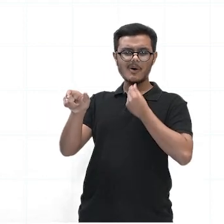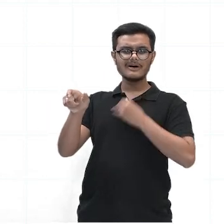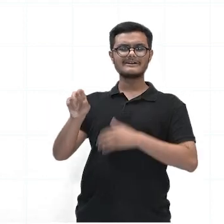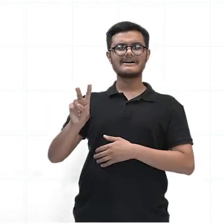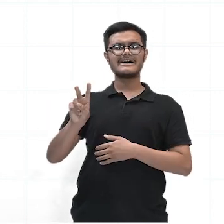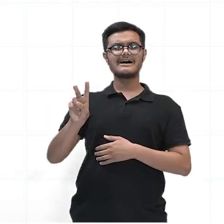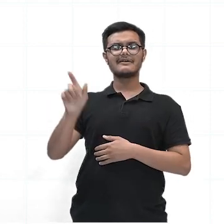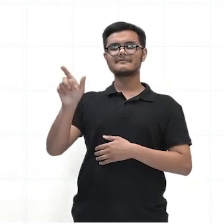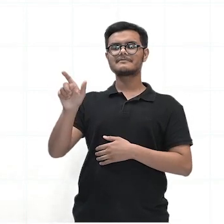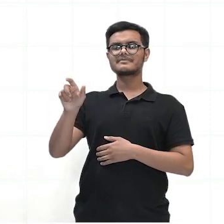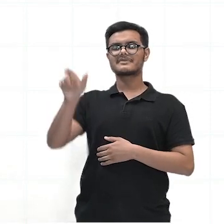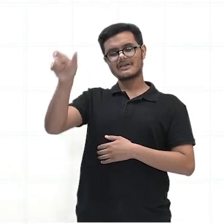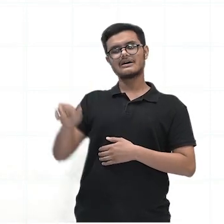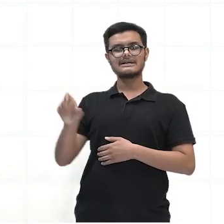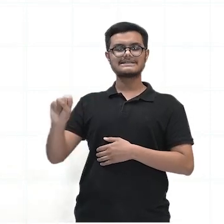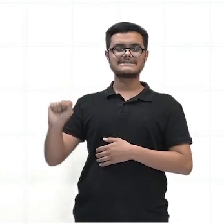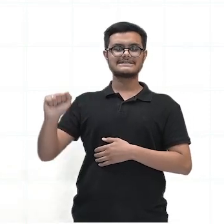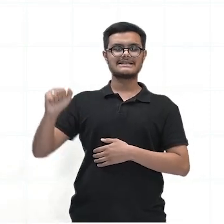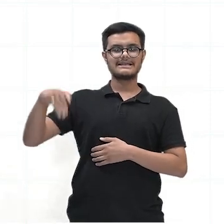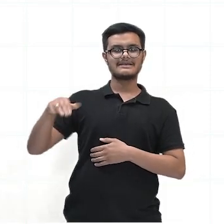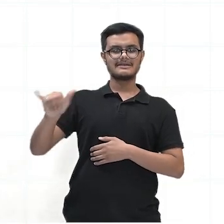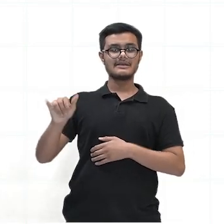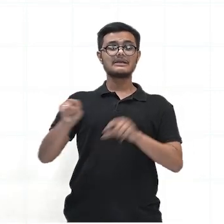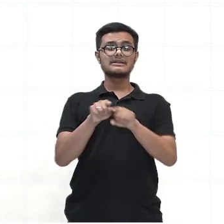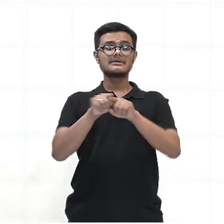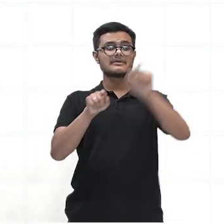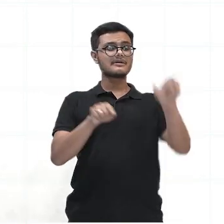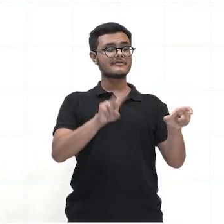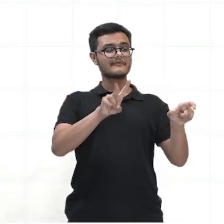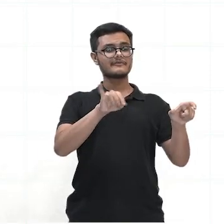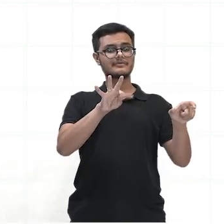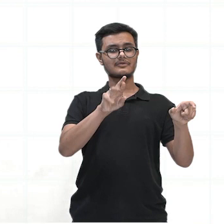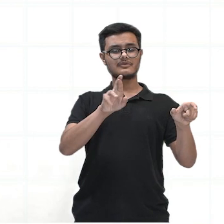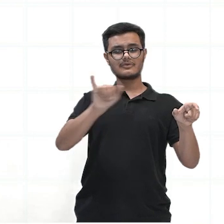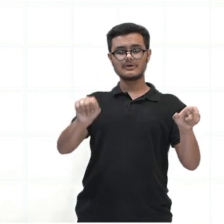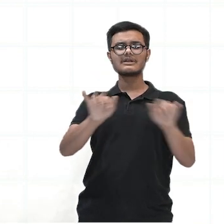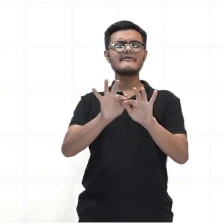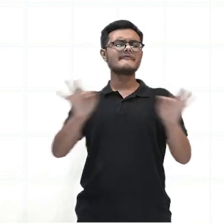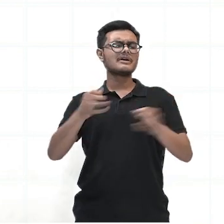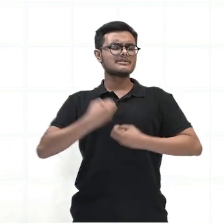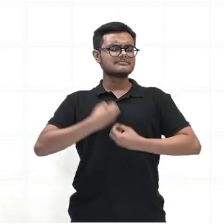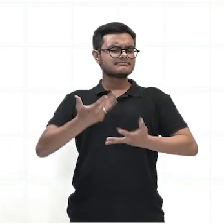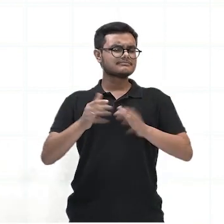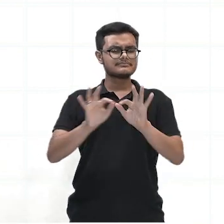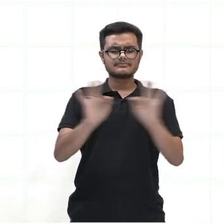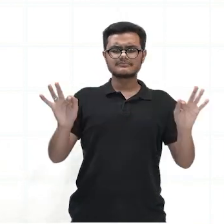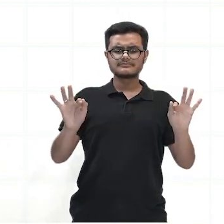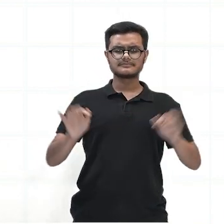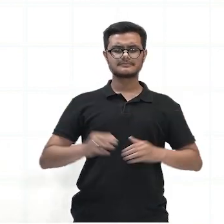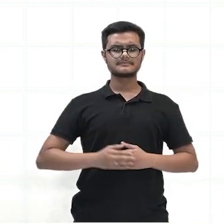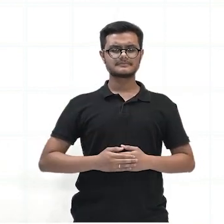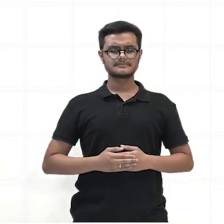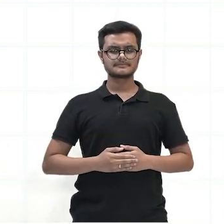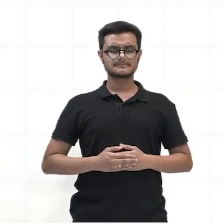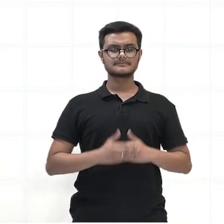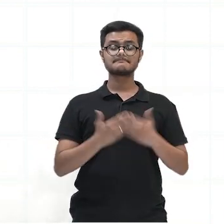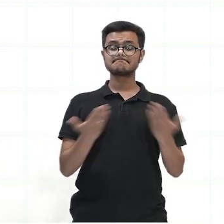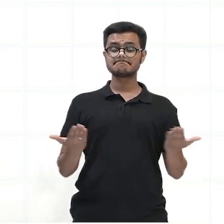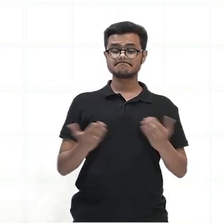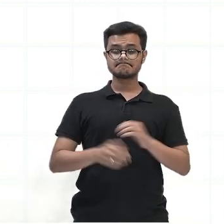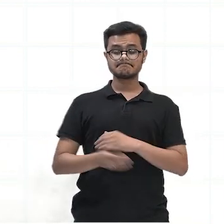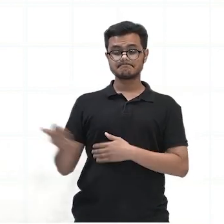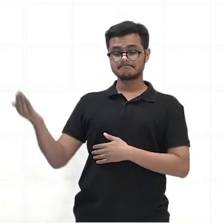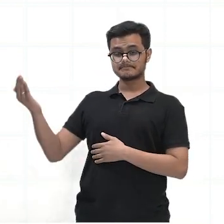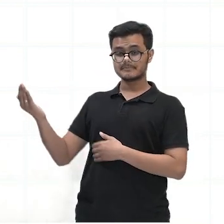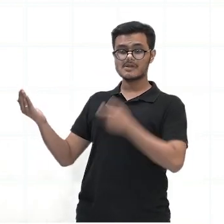Victoria e o Sammy. E aqui você tem a seguinte frase que eles falaram. Diz o seguinte: Yesterday, a